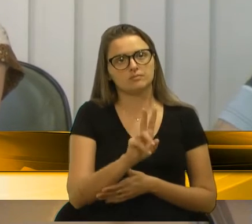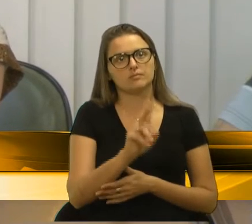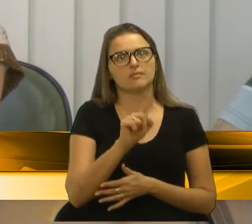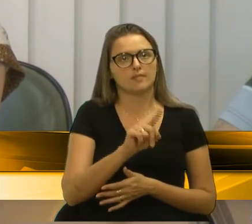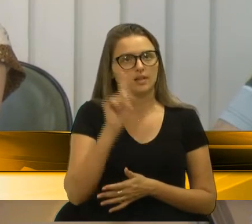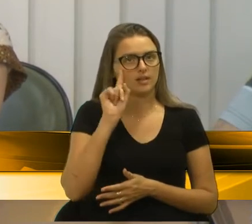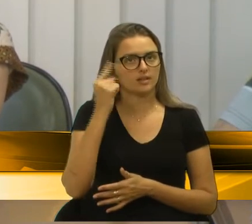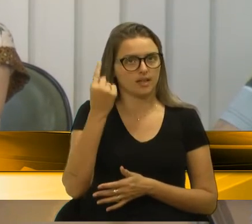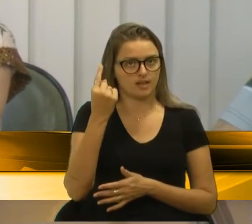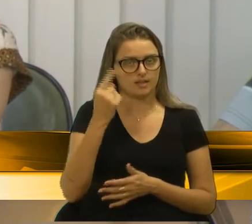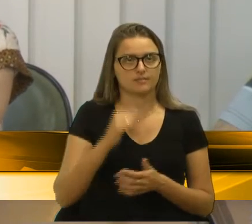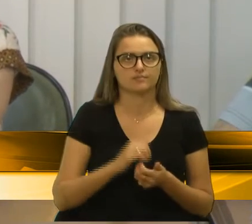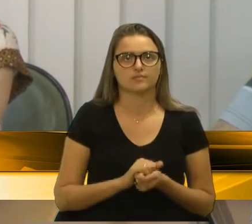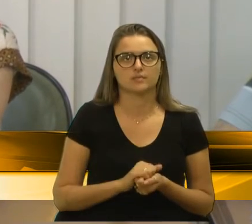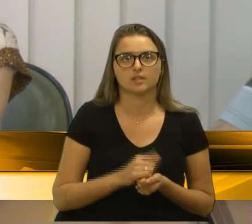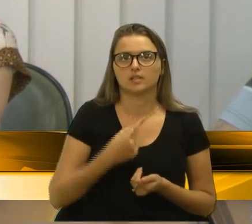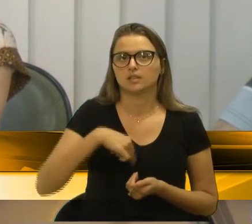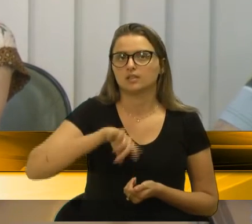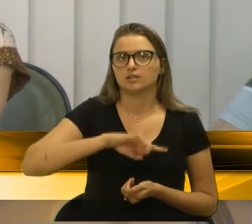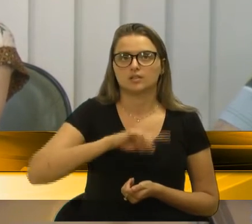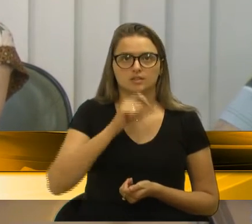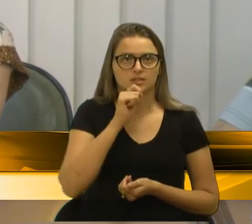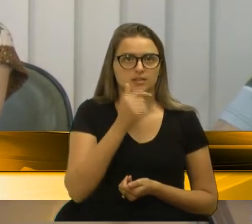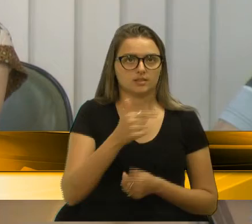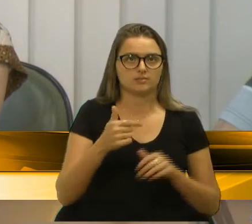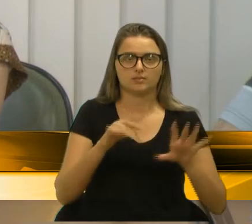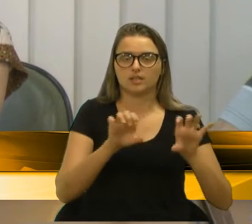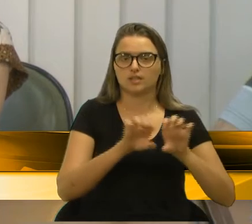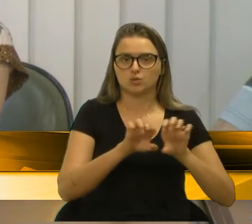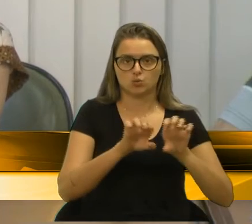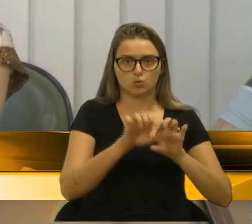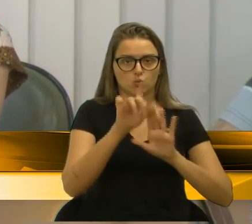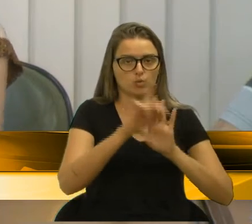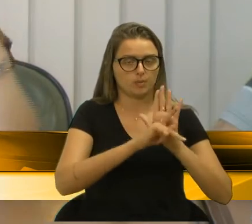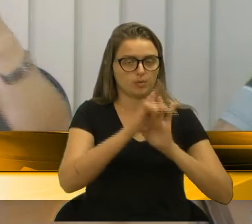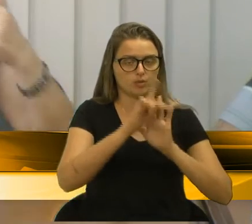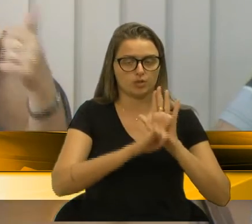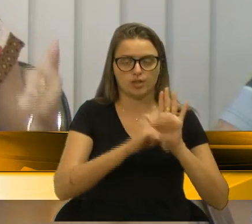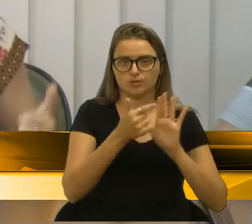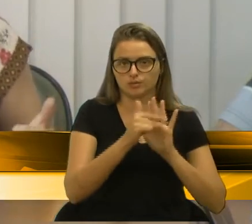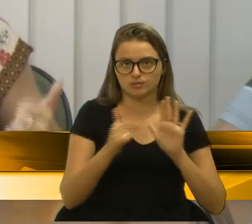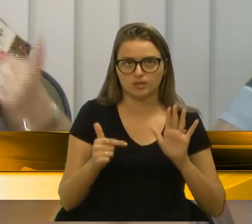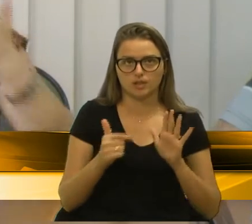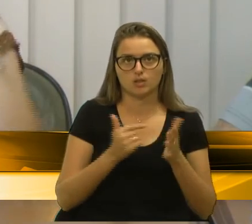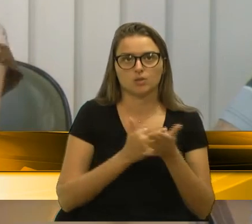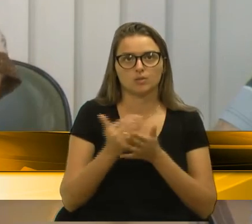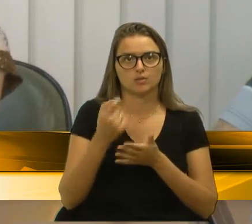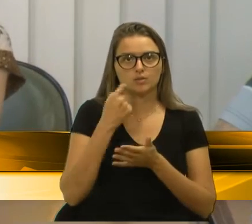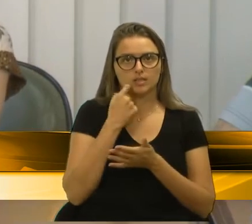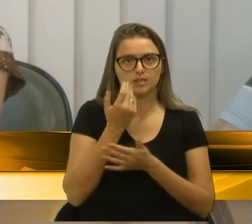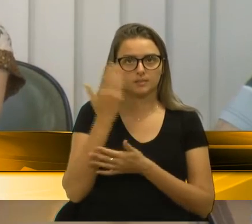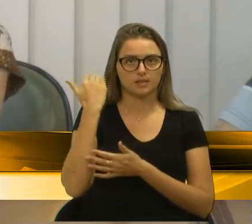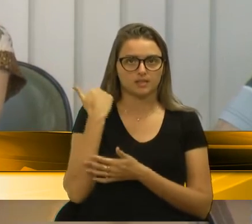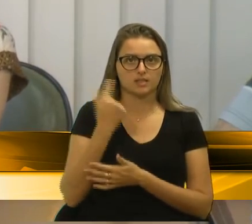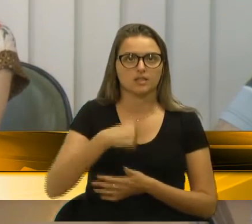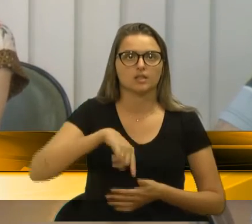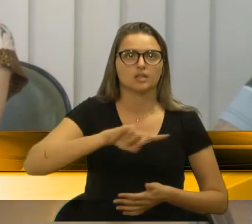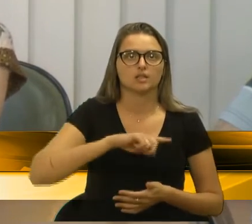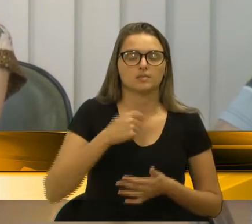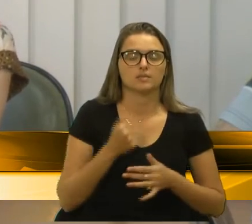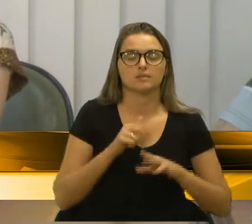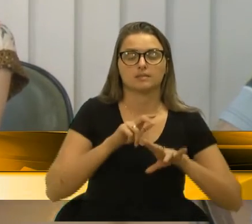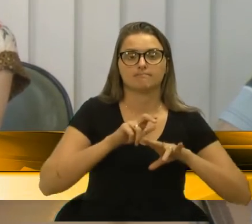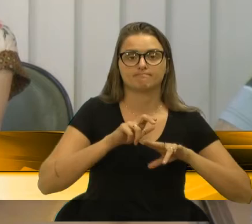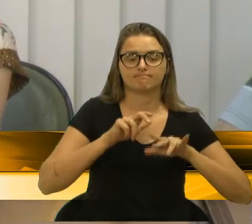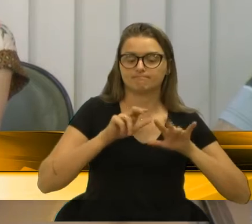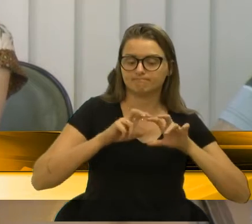ideia, tá? A gente realmente não tem estruturado isso ainda. Essa ideia surgiu na sexta-feira passada, então a gente realmente tem que sentar, estruturar e